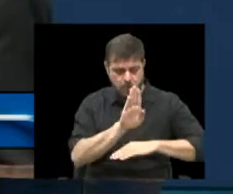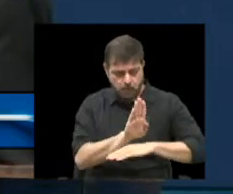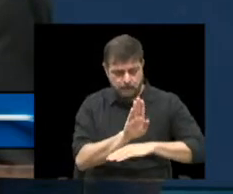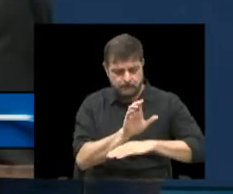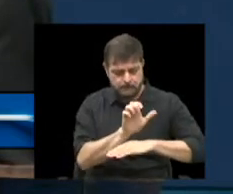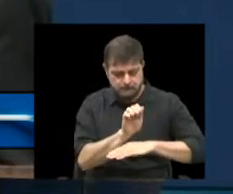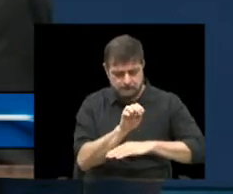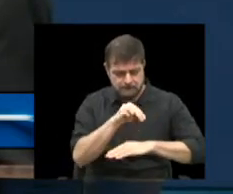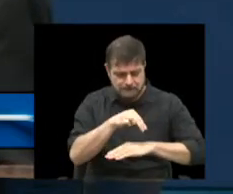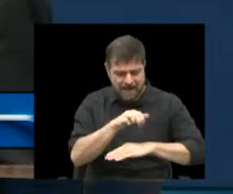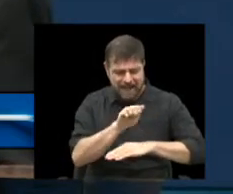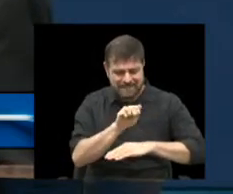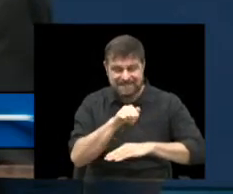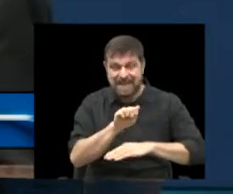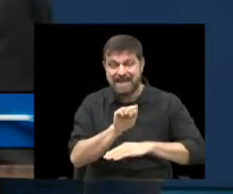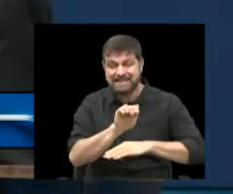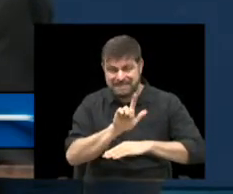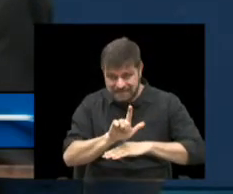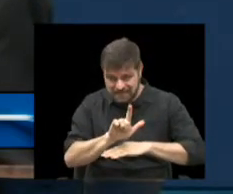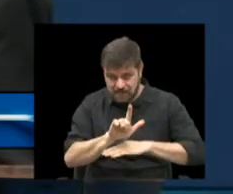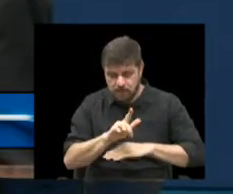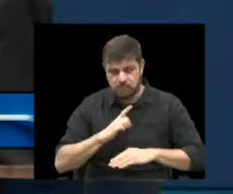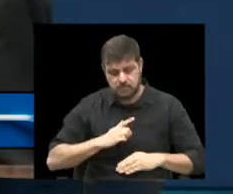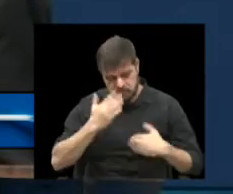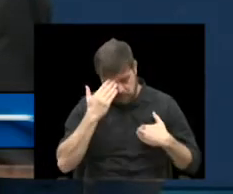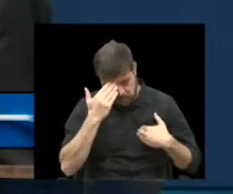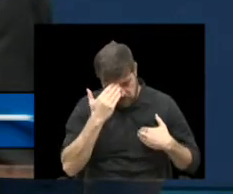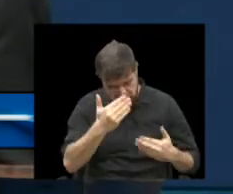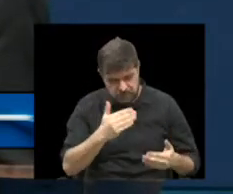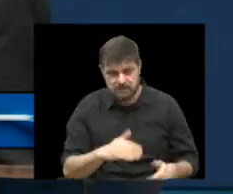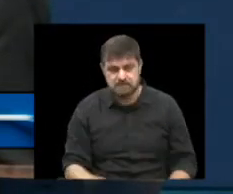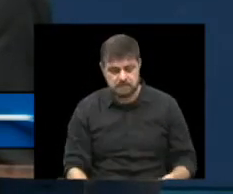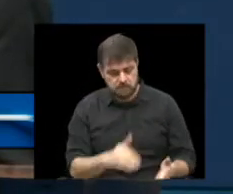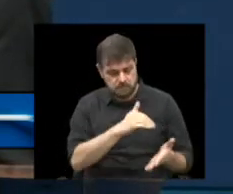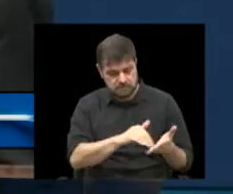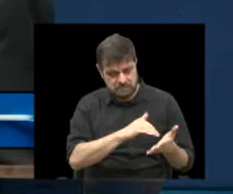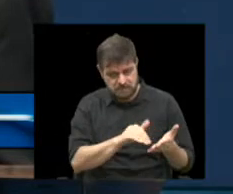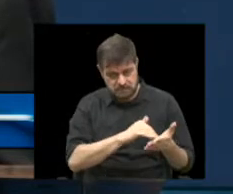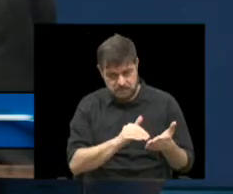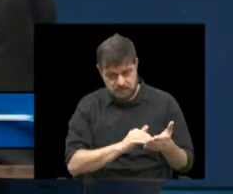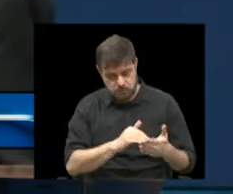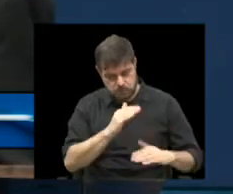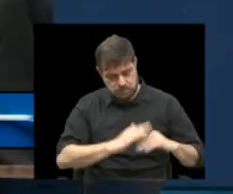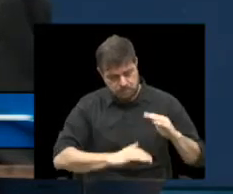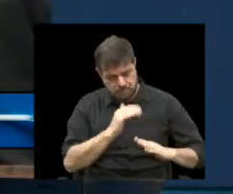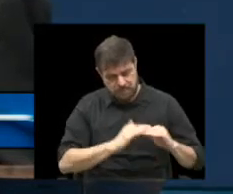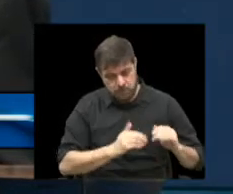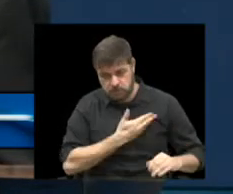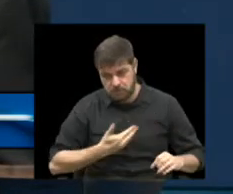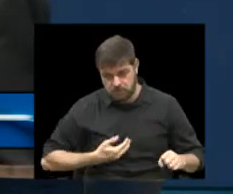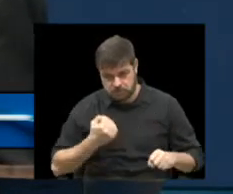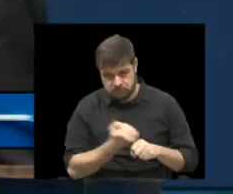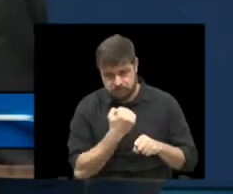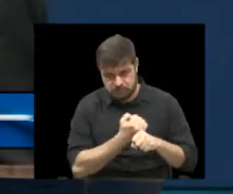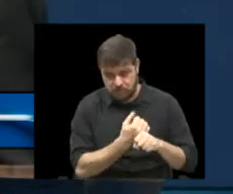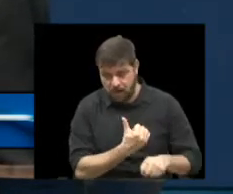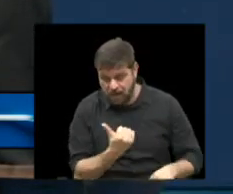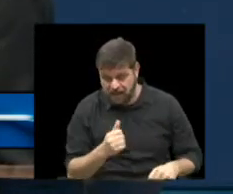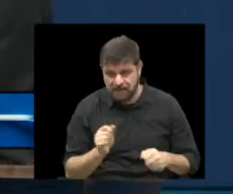a Deus, uma força muito grande do secretário de Serviço Público, Ernesto Paulela, que já começaram a fazer a academia daquele